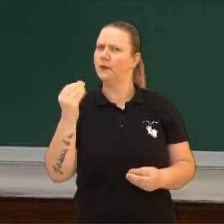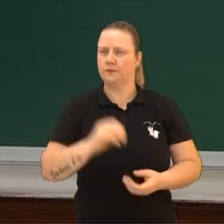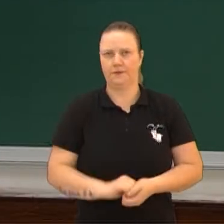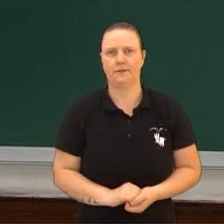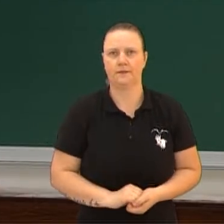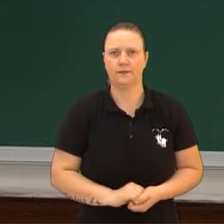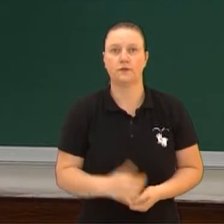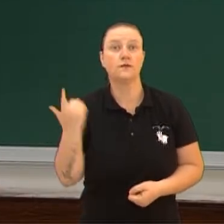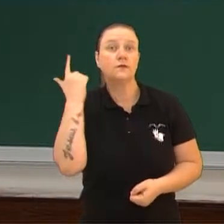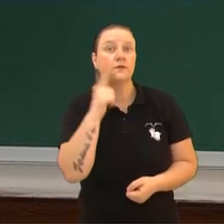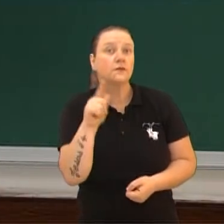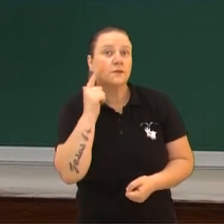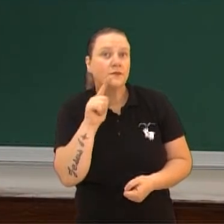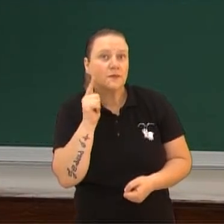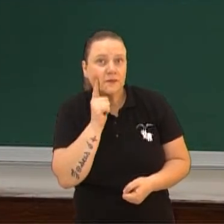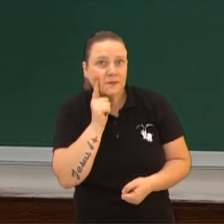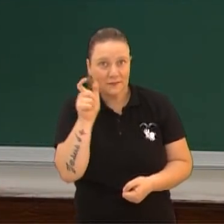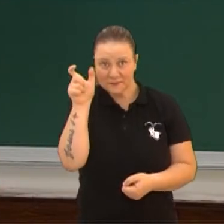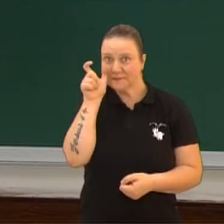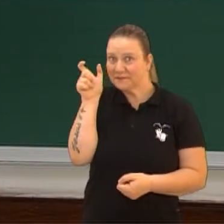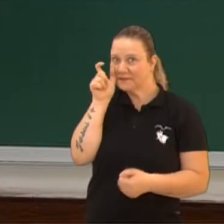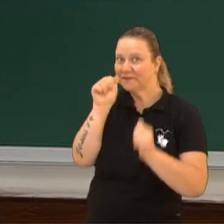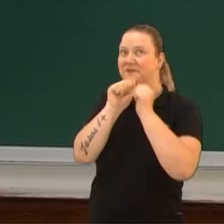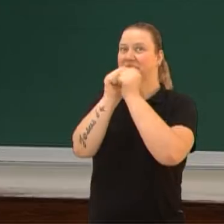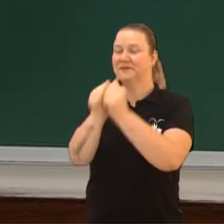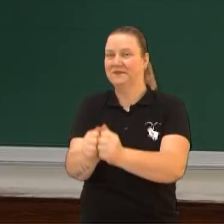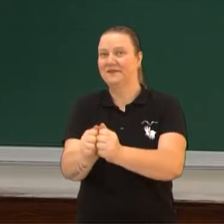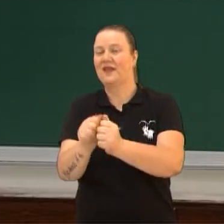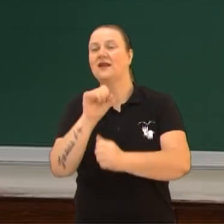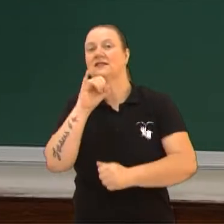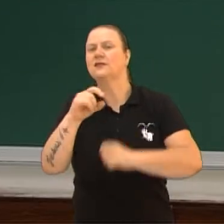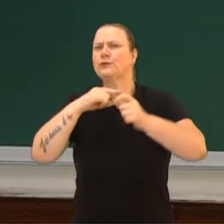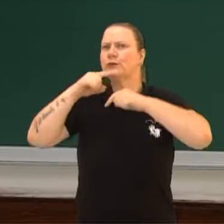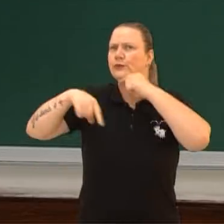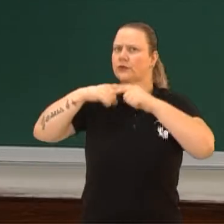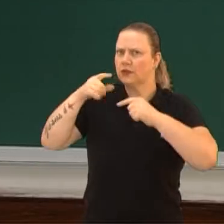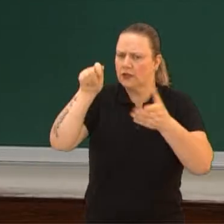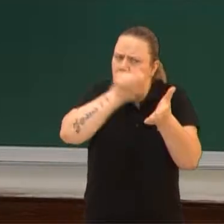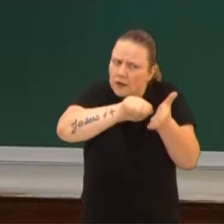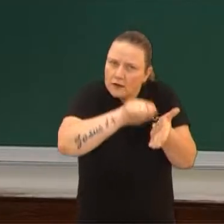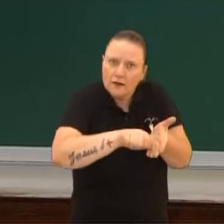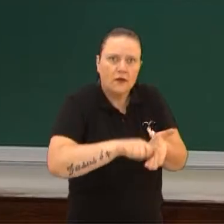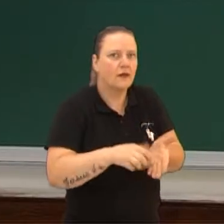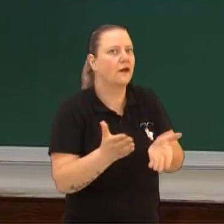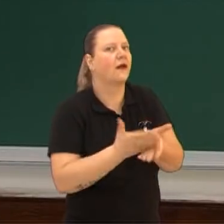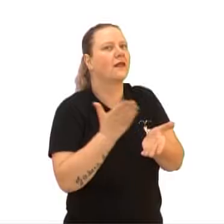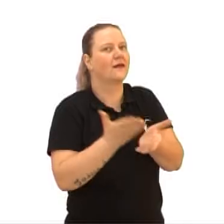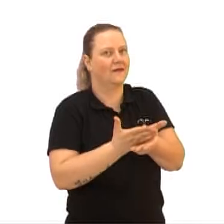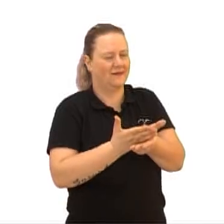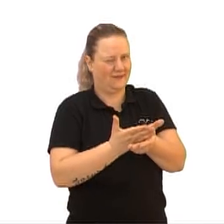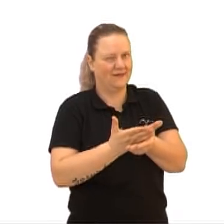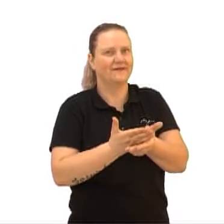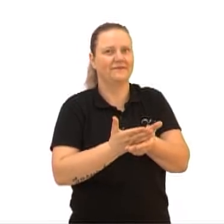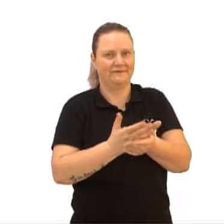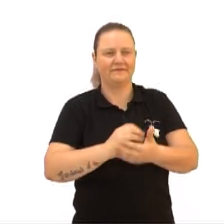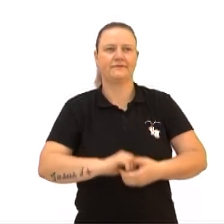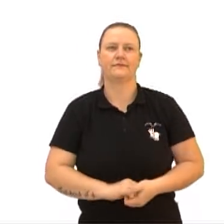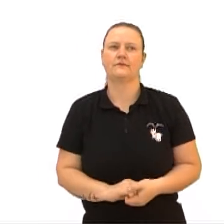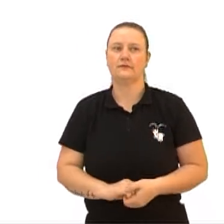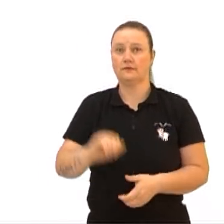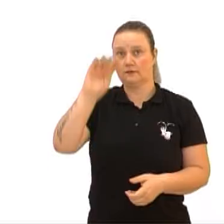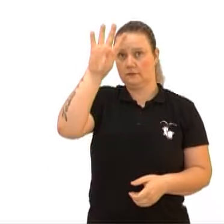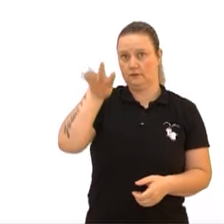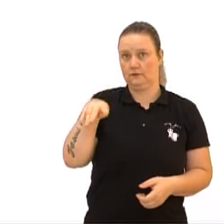aí se você conseguiu fazer, acompanha aqui comigo. Caso contrário, né? Registra aí no caderninho. Então, olha só. A tabela deve